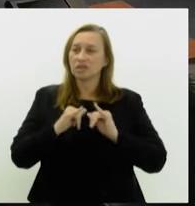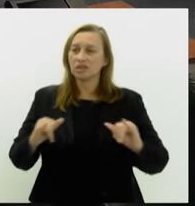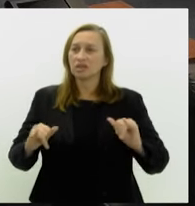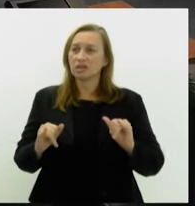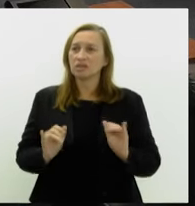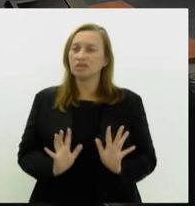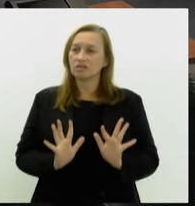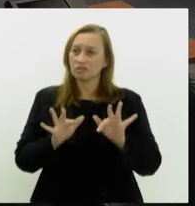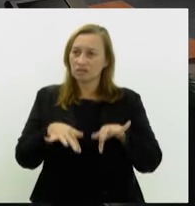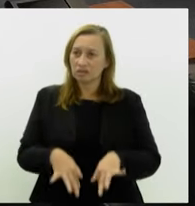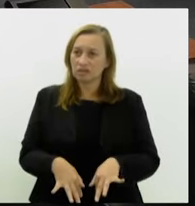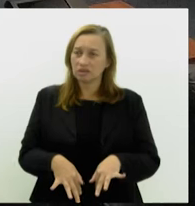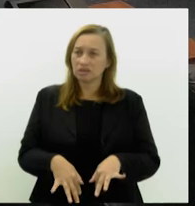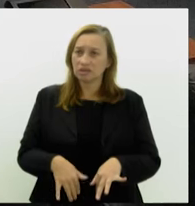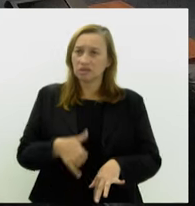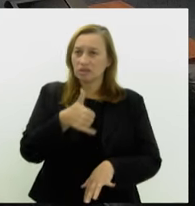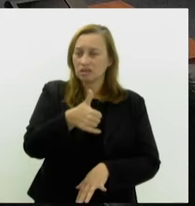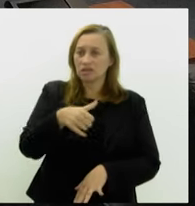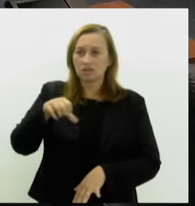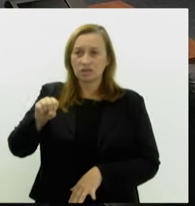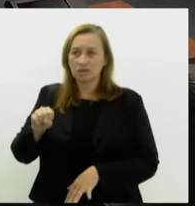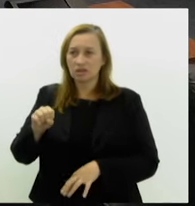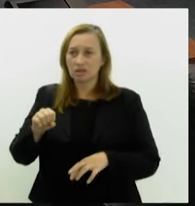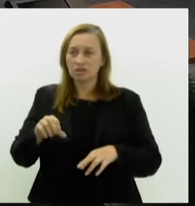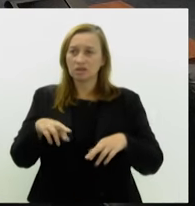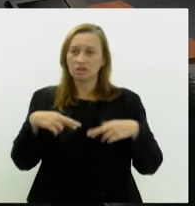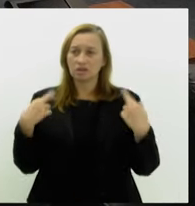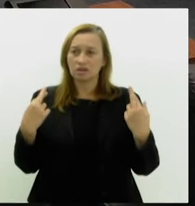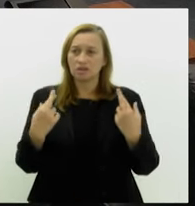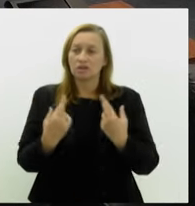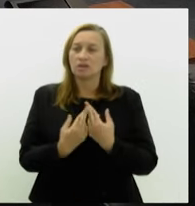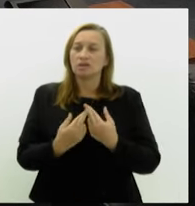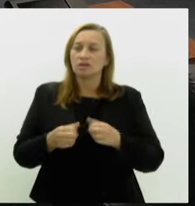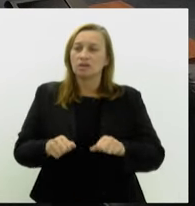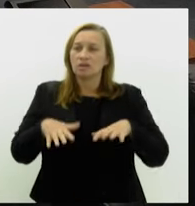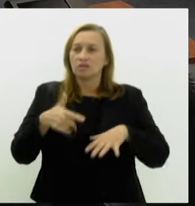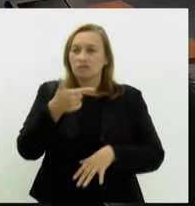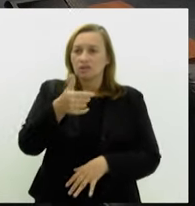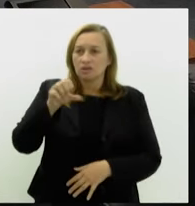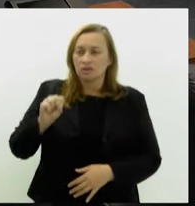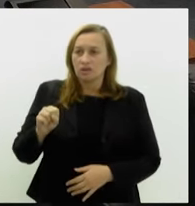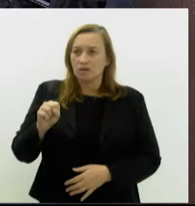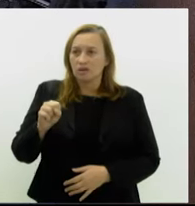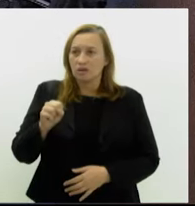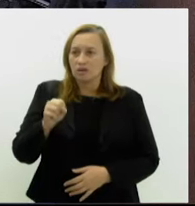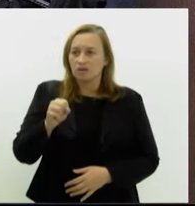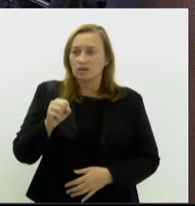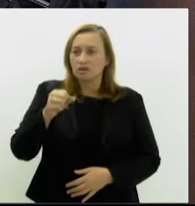encerrada a 18ª sessão ordinária de 28 e 26 de março de 2024.